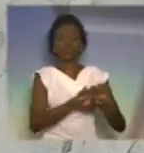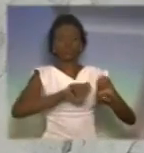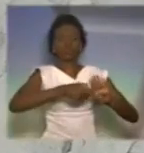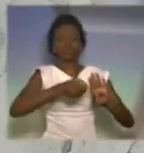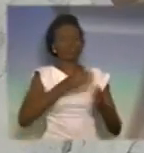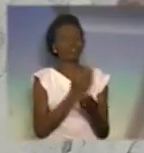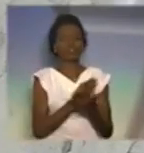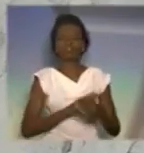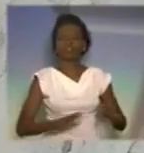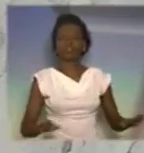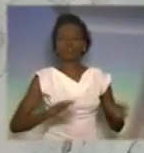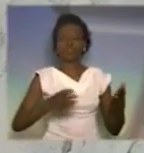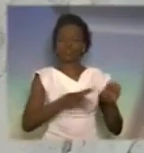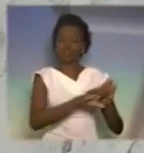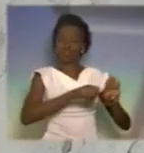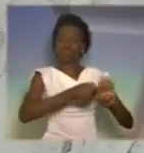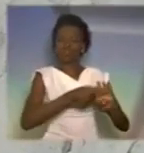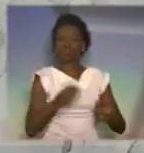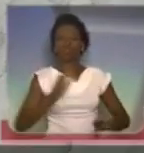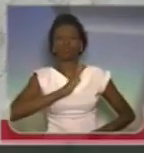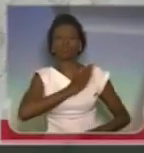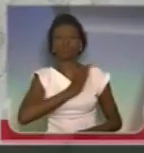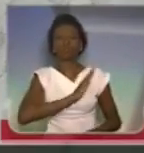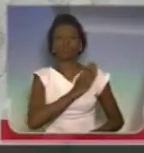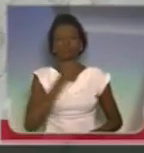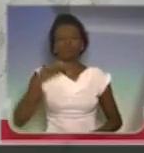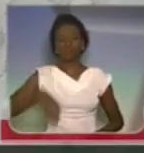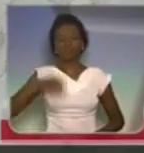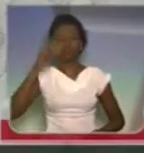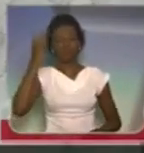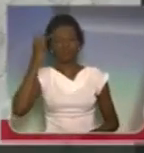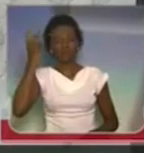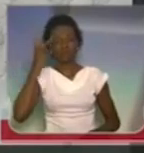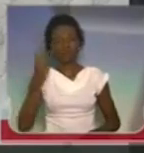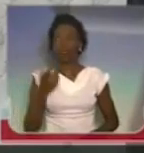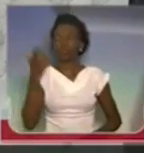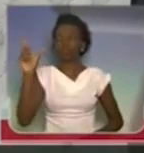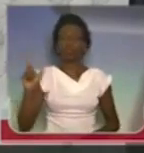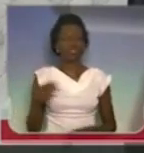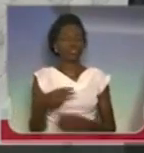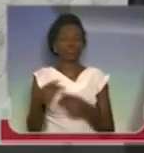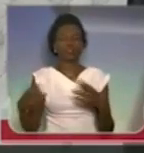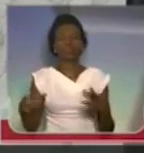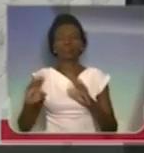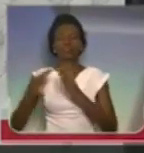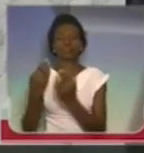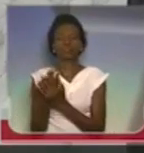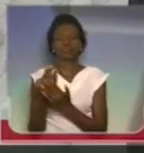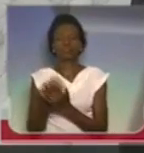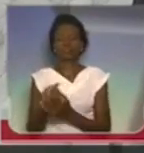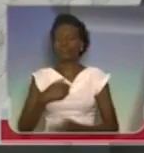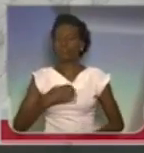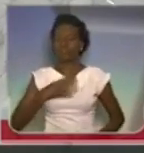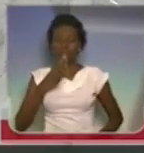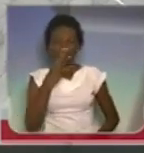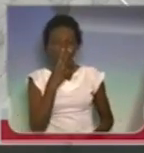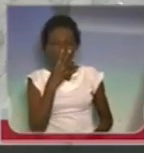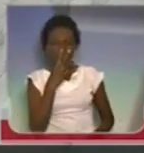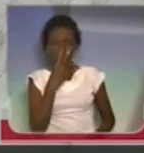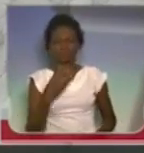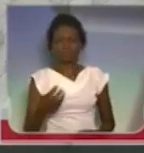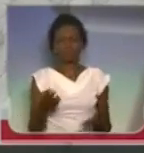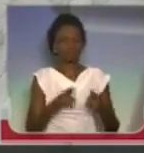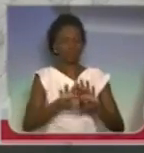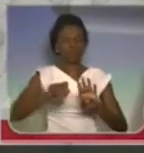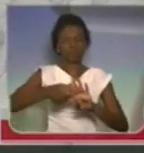extintas fechadas em Barueri aqui em São Paulo outras dezenas de escolas eu fiquei perplexo aqui com o